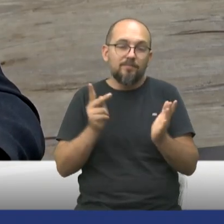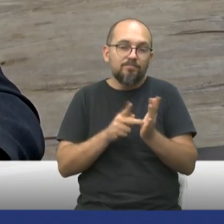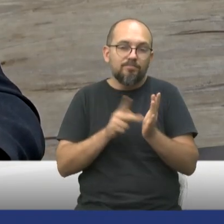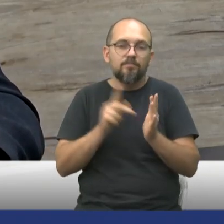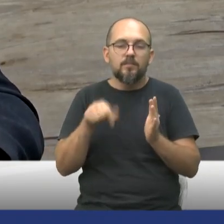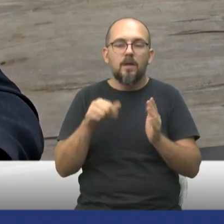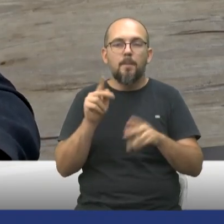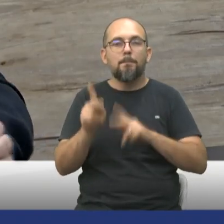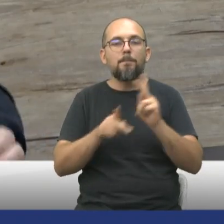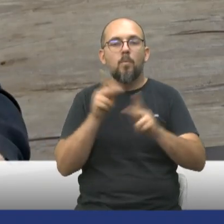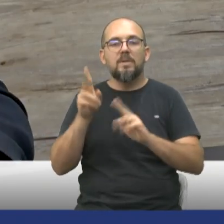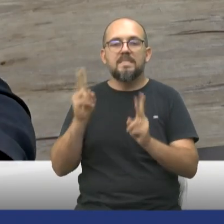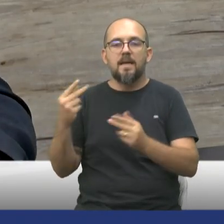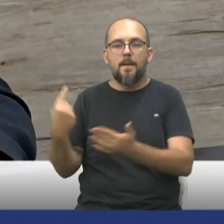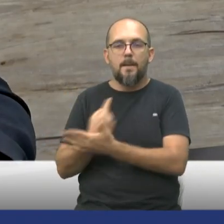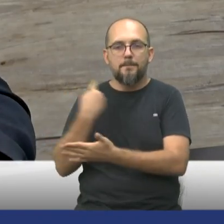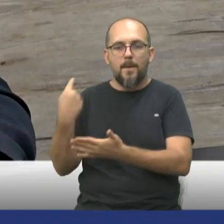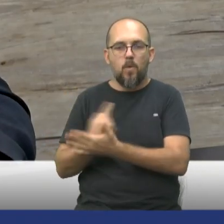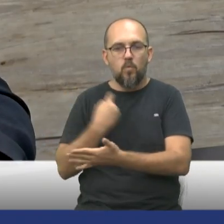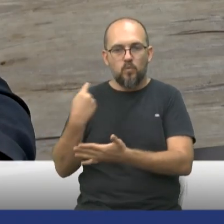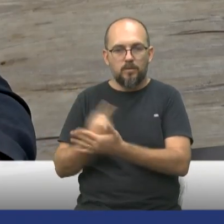população nos pergunta.